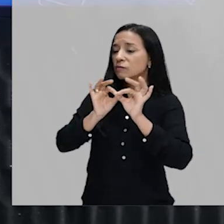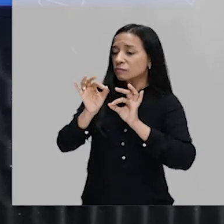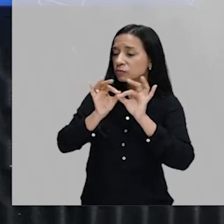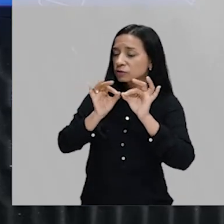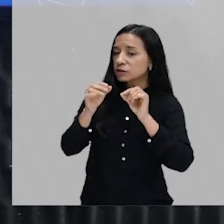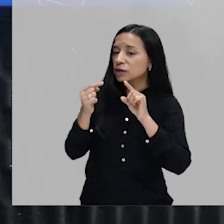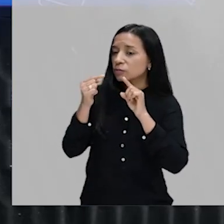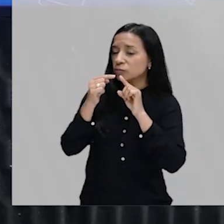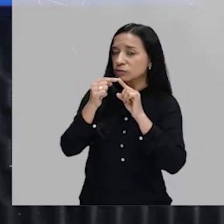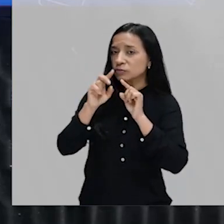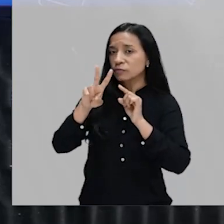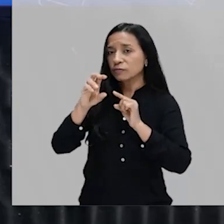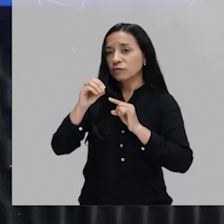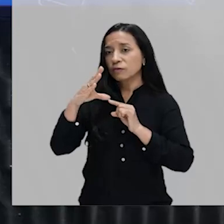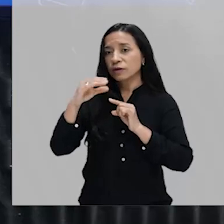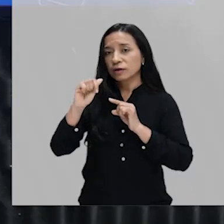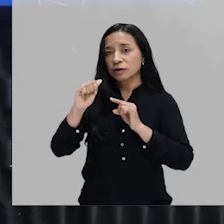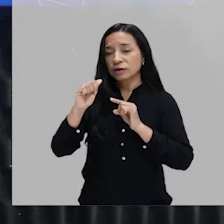como um vocativo.